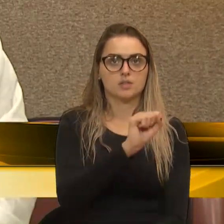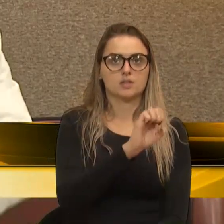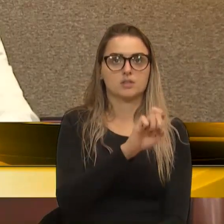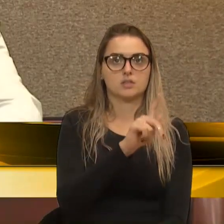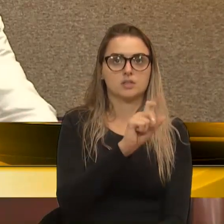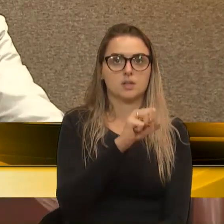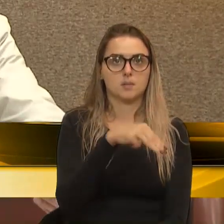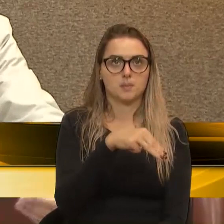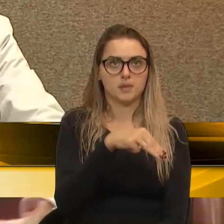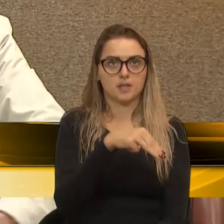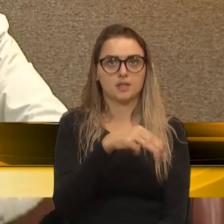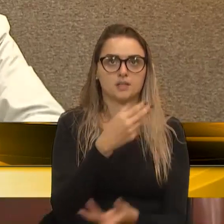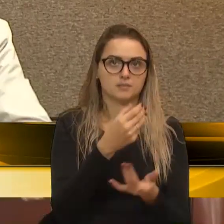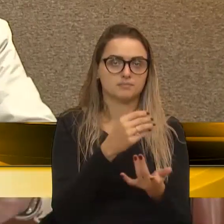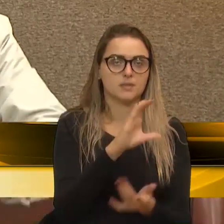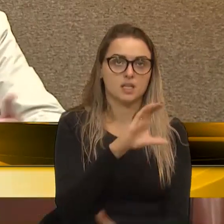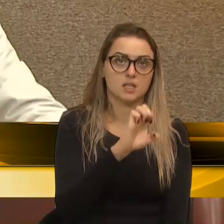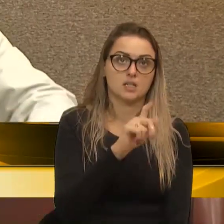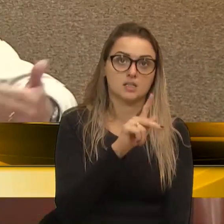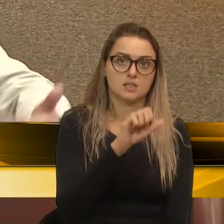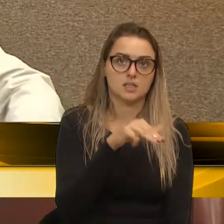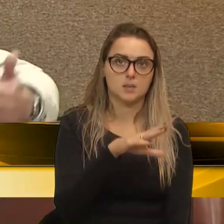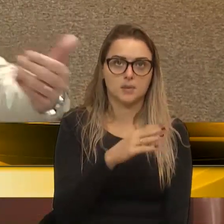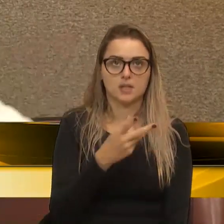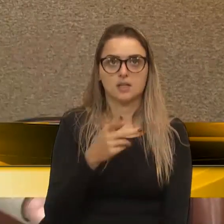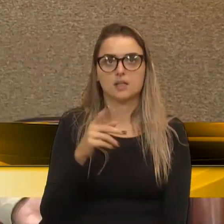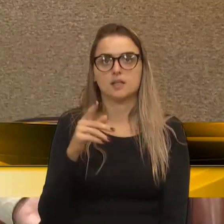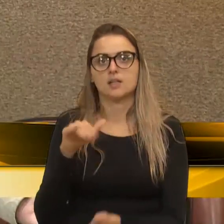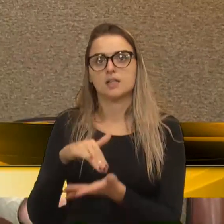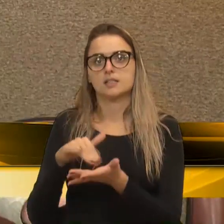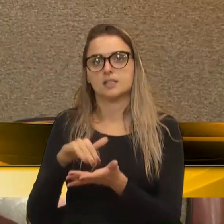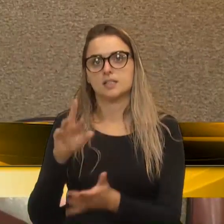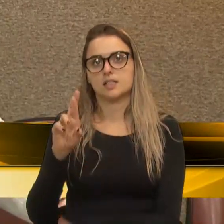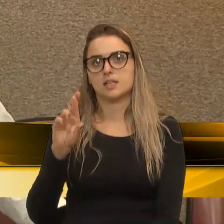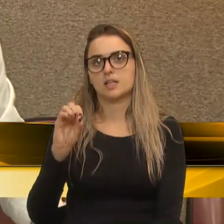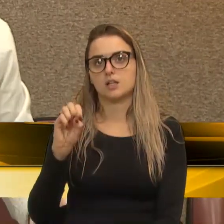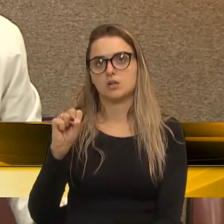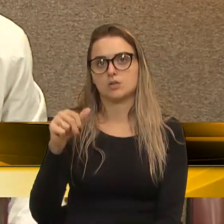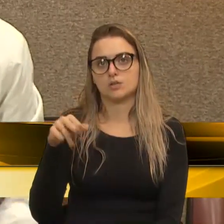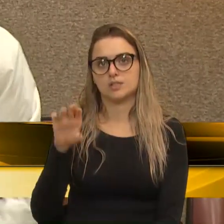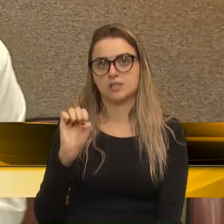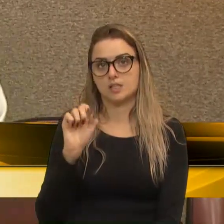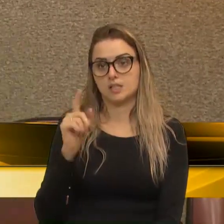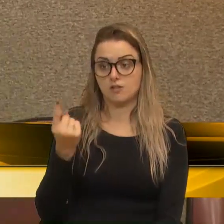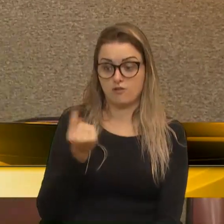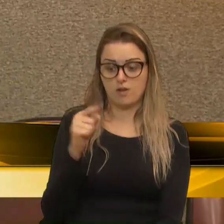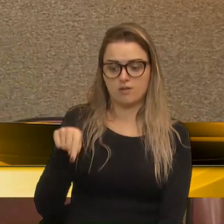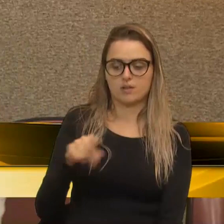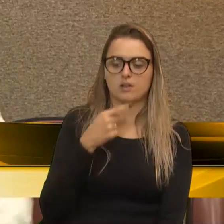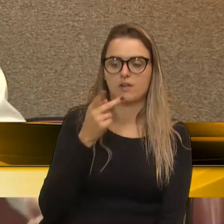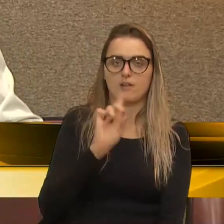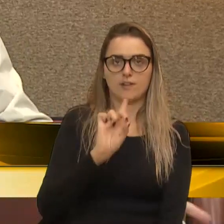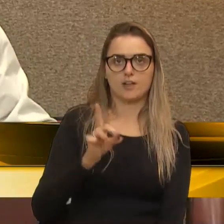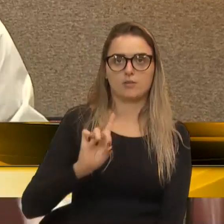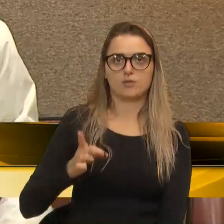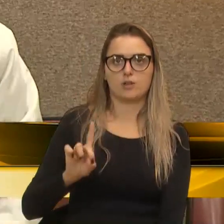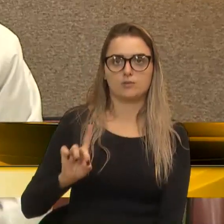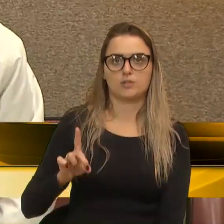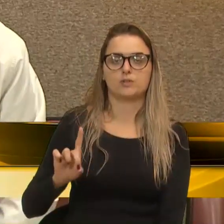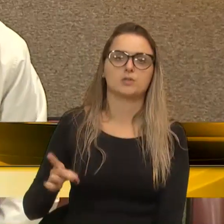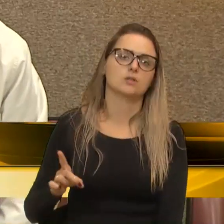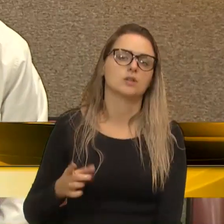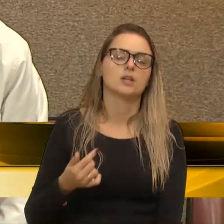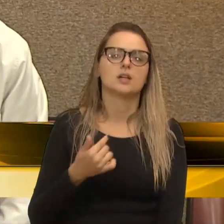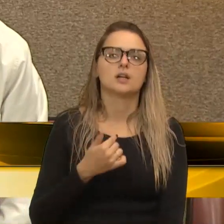arquiteta Rosânia, que esteve, que era só não, não e não e não. Outra questão é que, faço